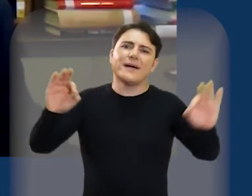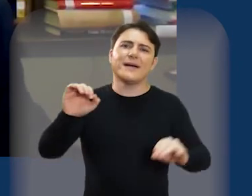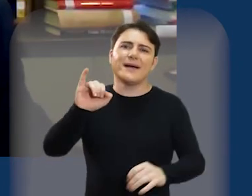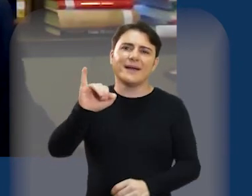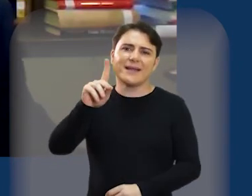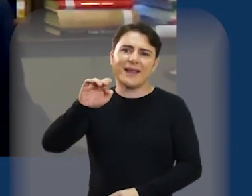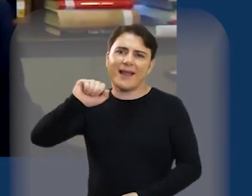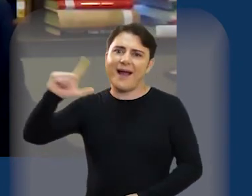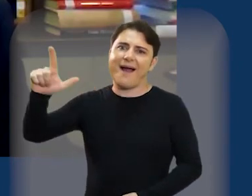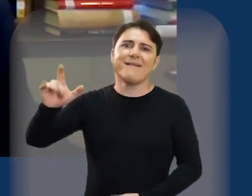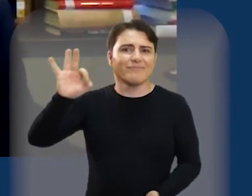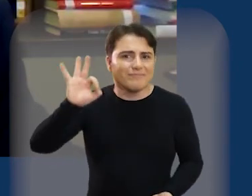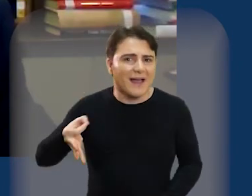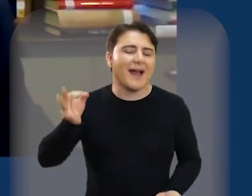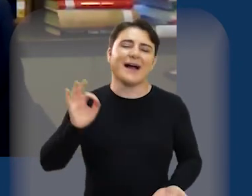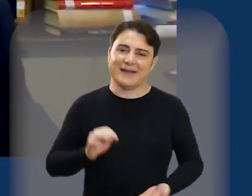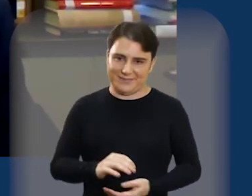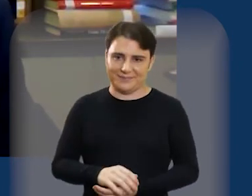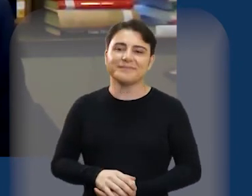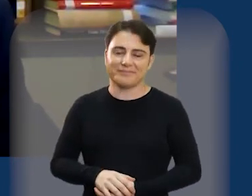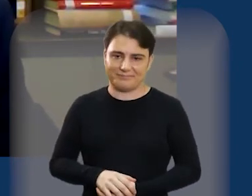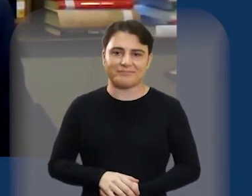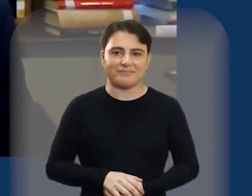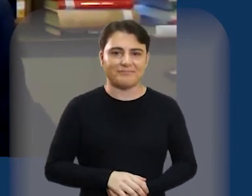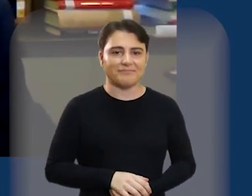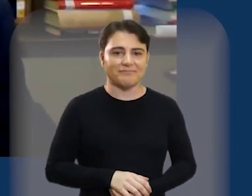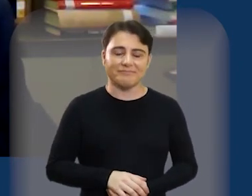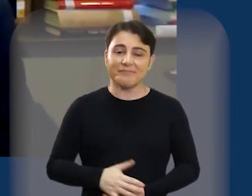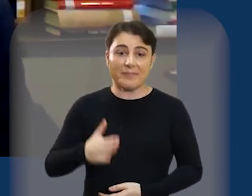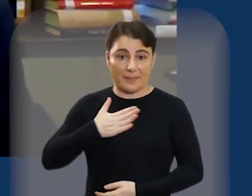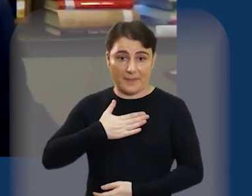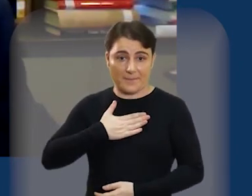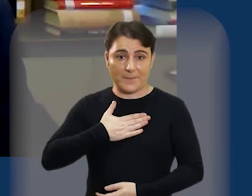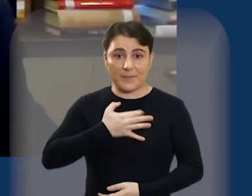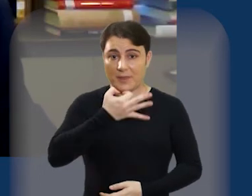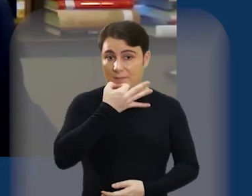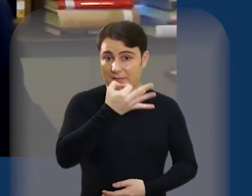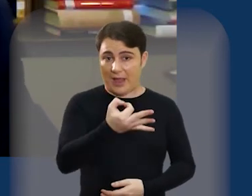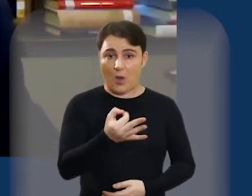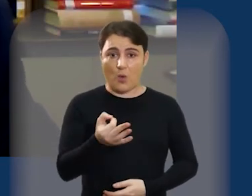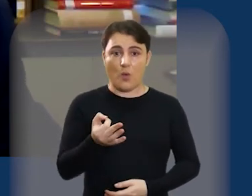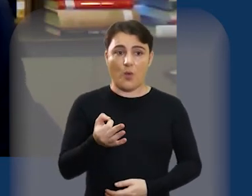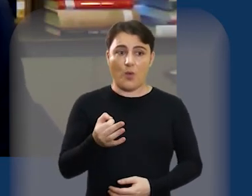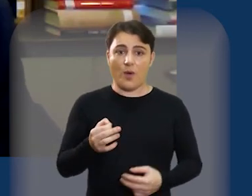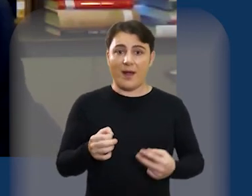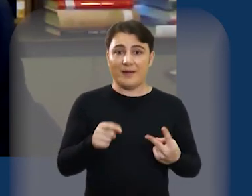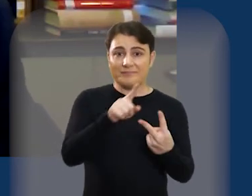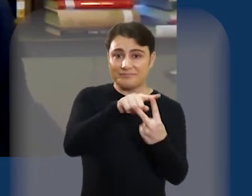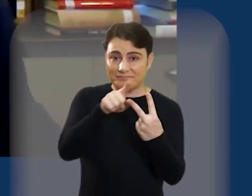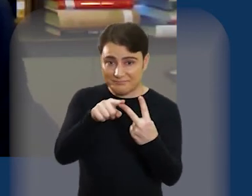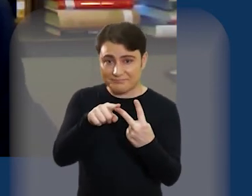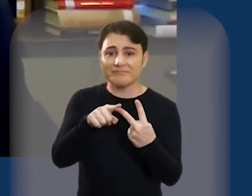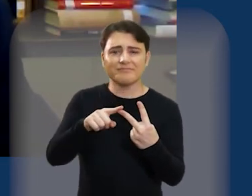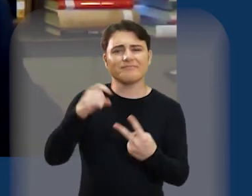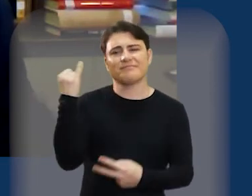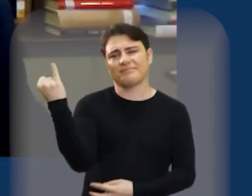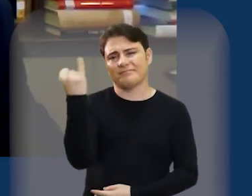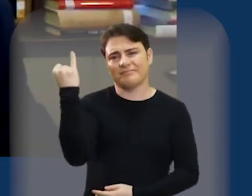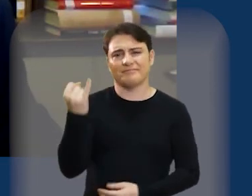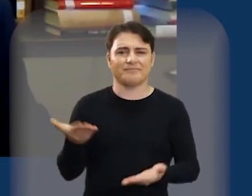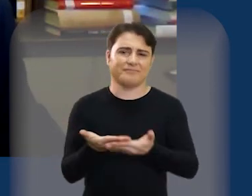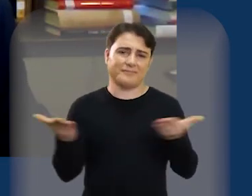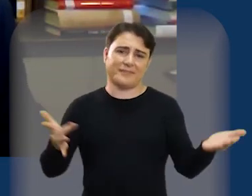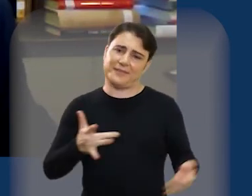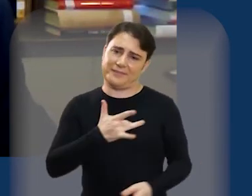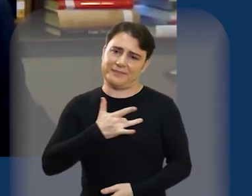serem monitorados por profissionais qualificados, é o ideal, né, Lorena? Eu acho que esse é o foco, isso seria